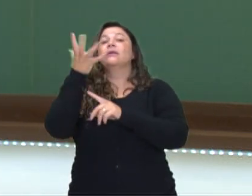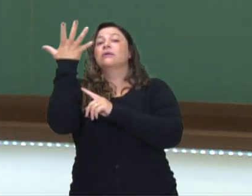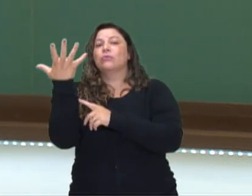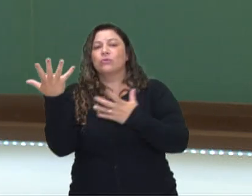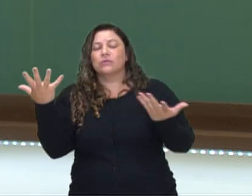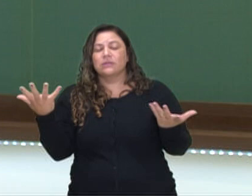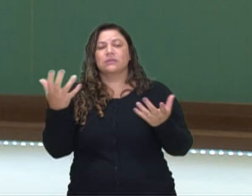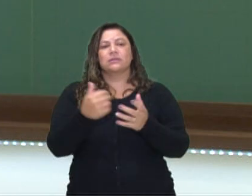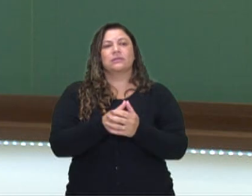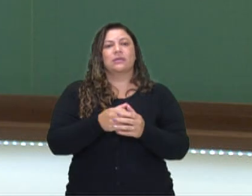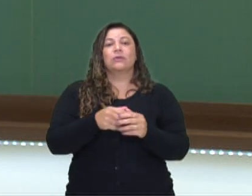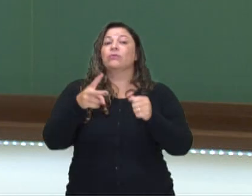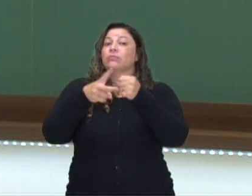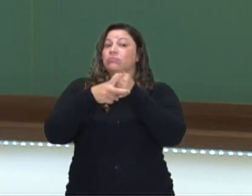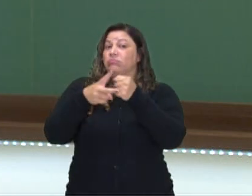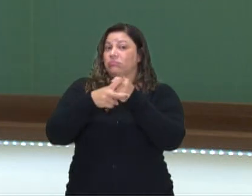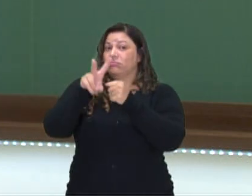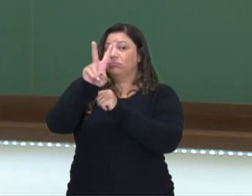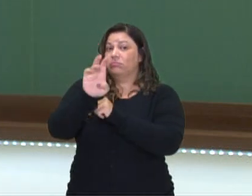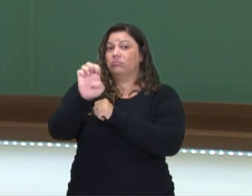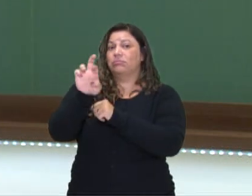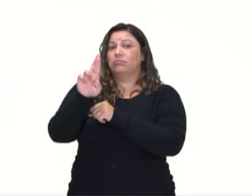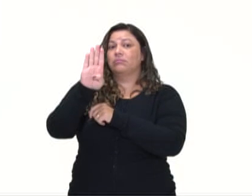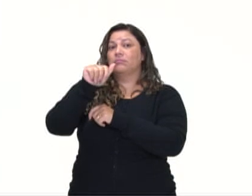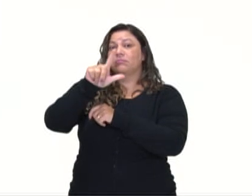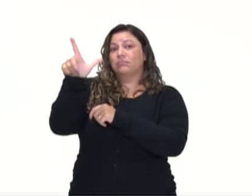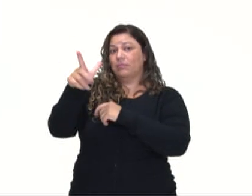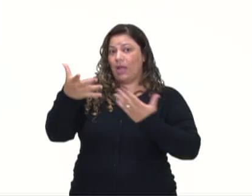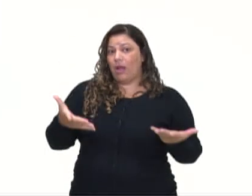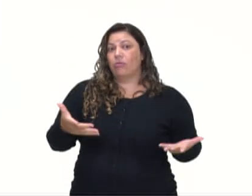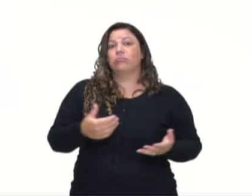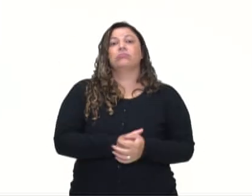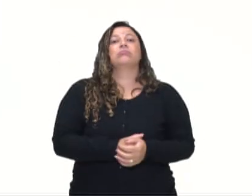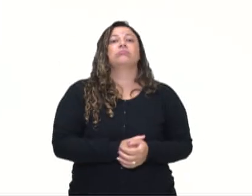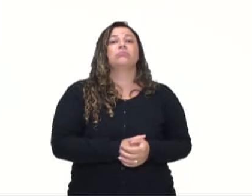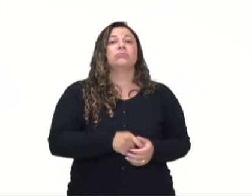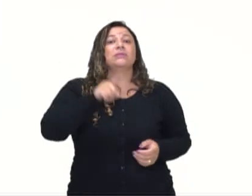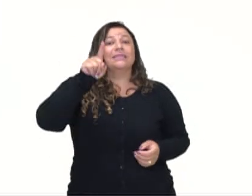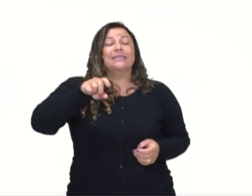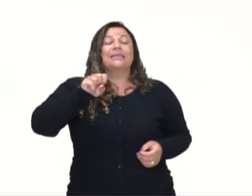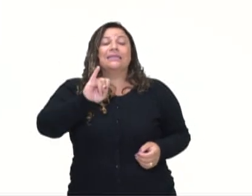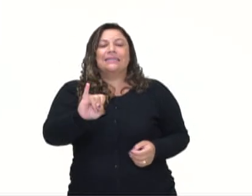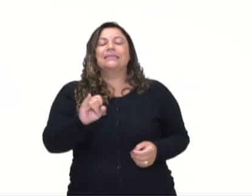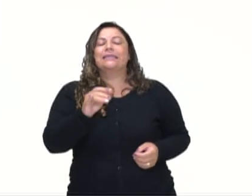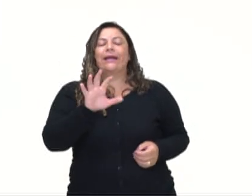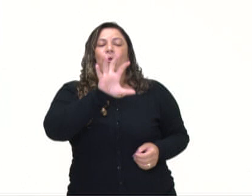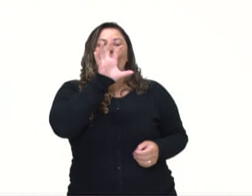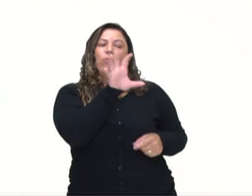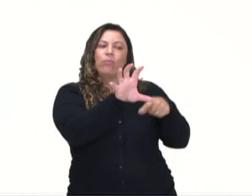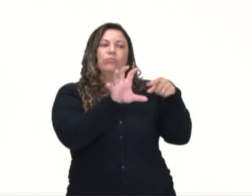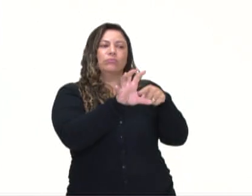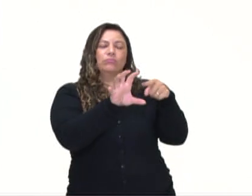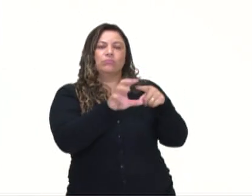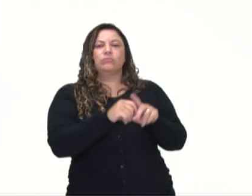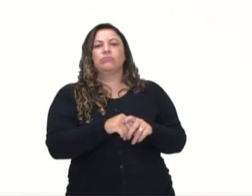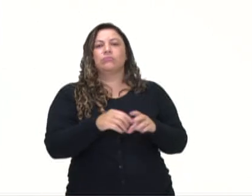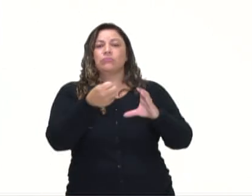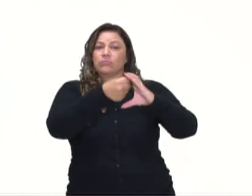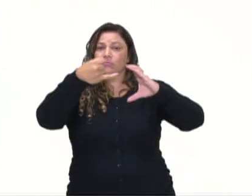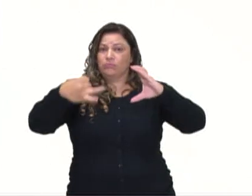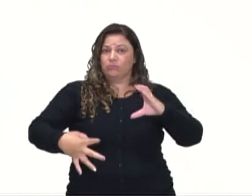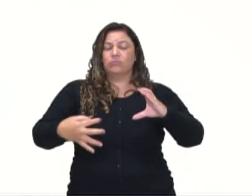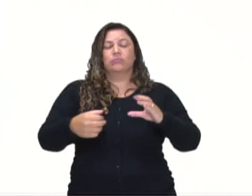temos um predicado que é verbal. Já se o predicado demonstra um estado do sujeito, uma característica,